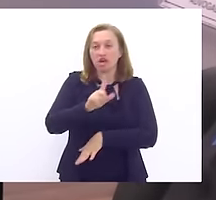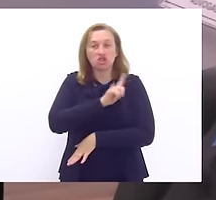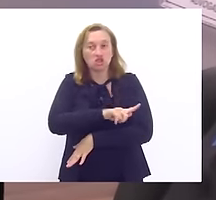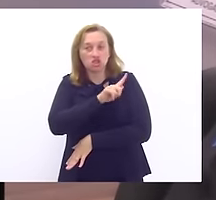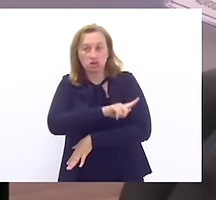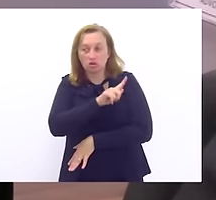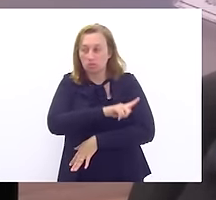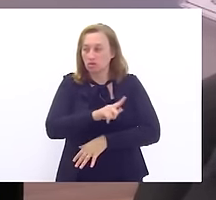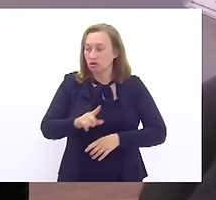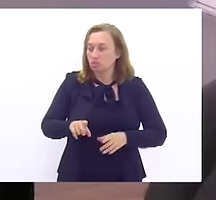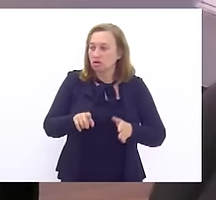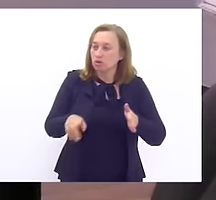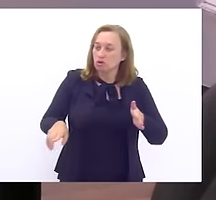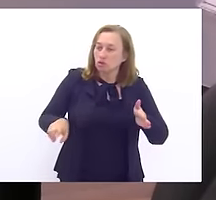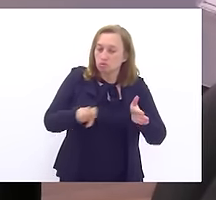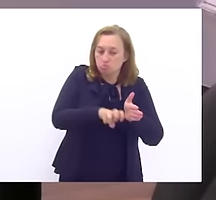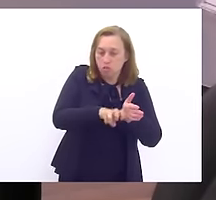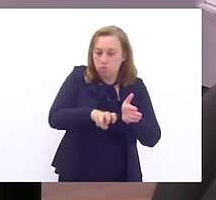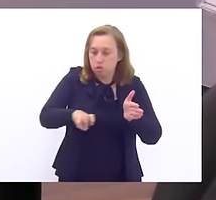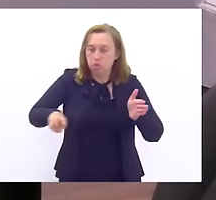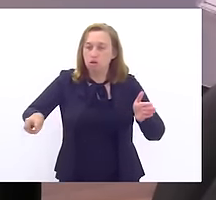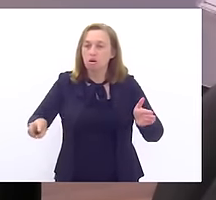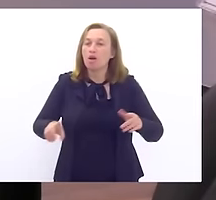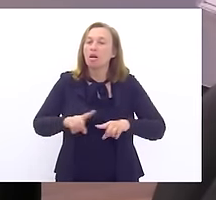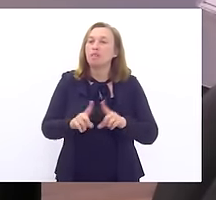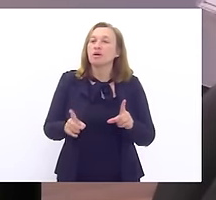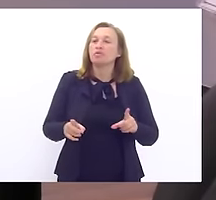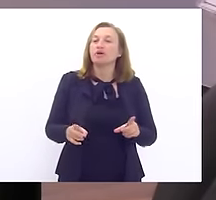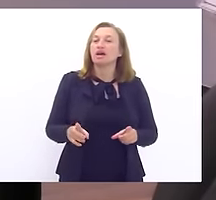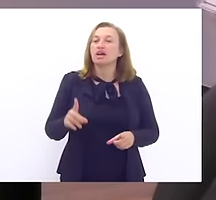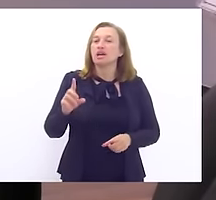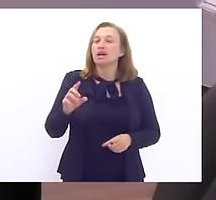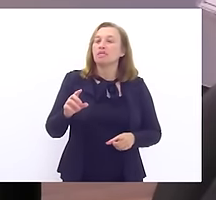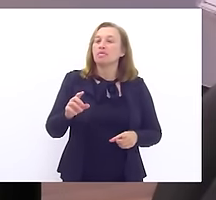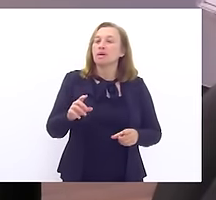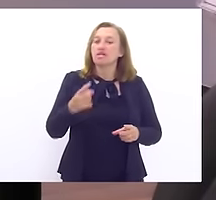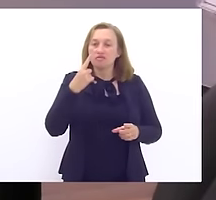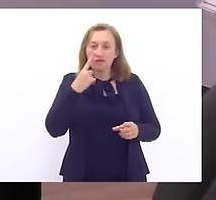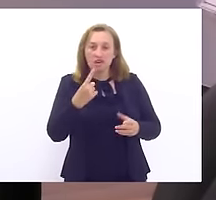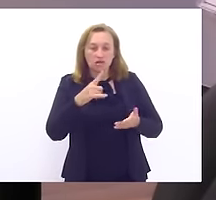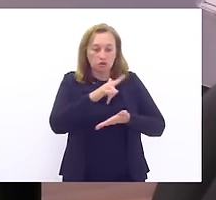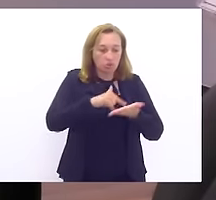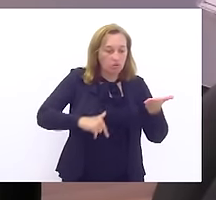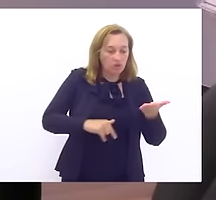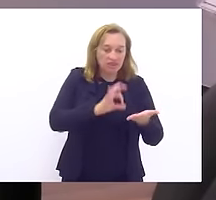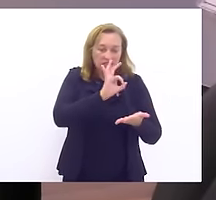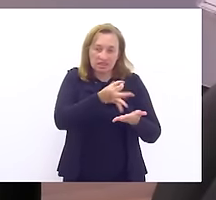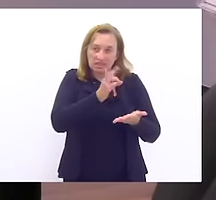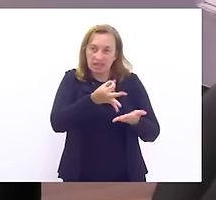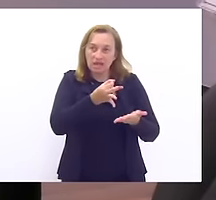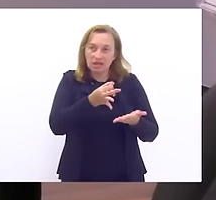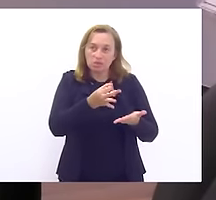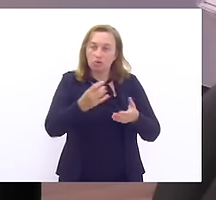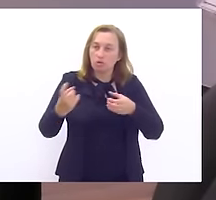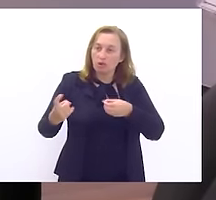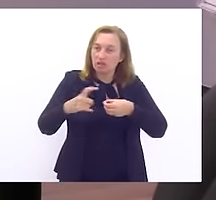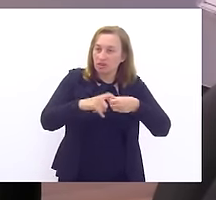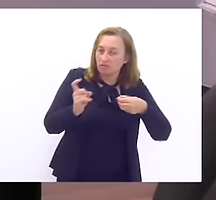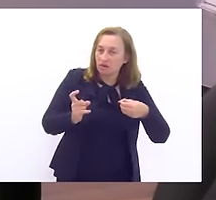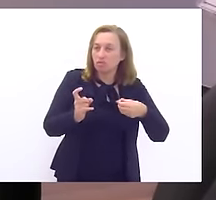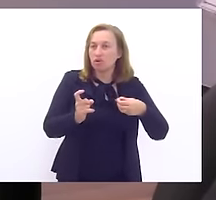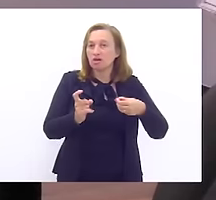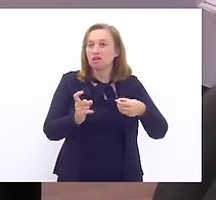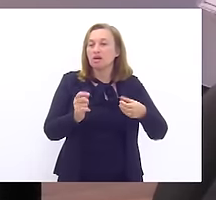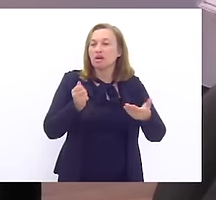é mas só para licenciar o carro que é o que consta para ele tá em dia tá trafegando Como é desvinculado o pagamento